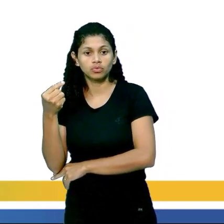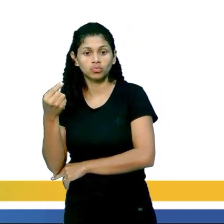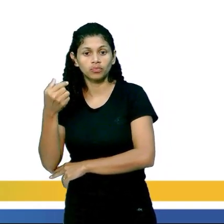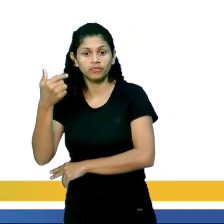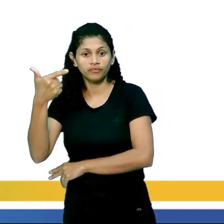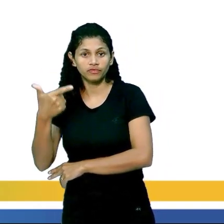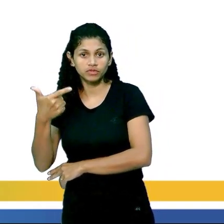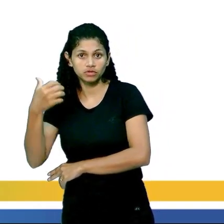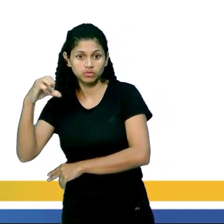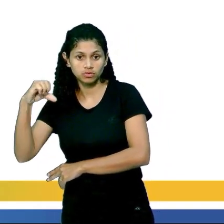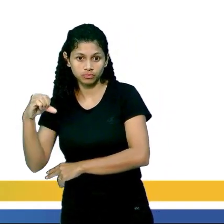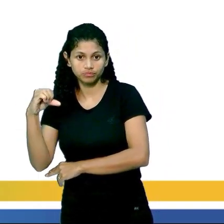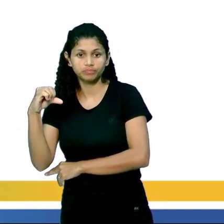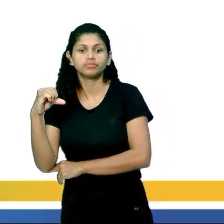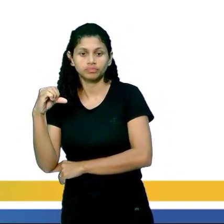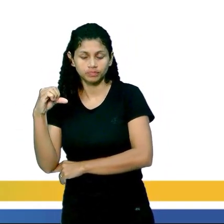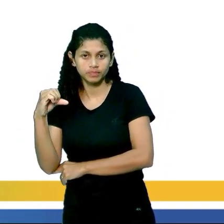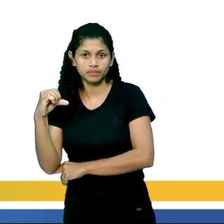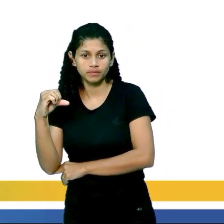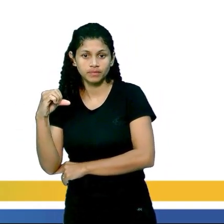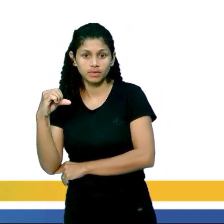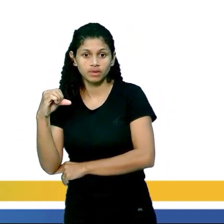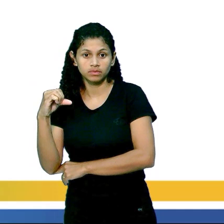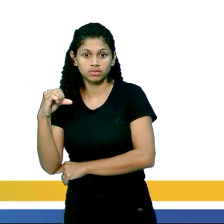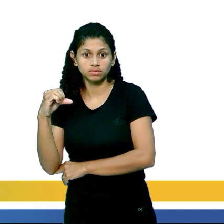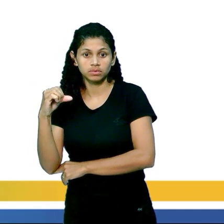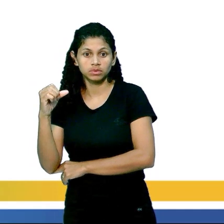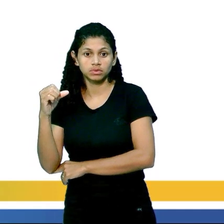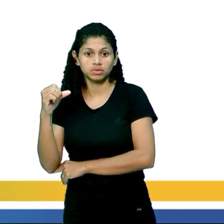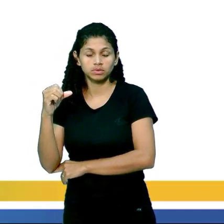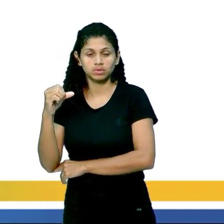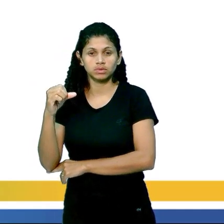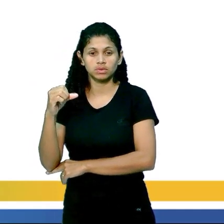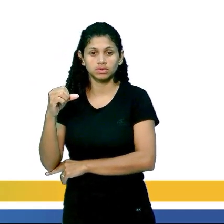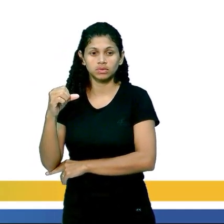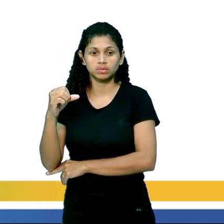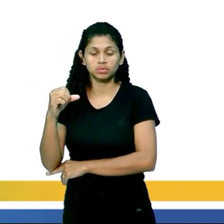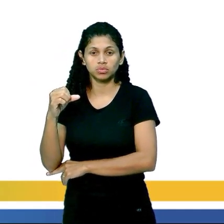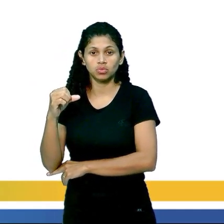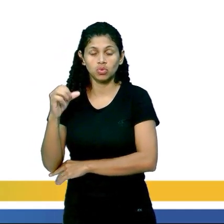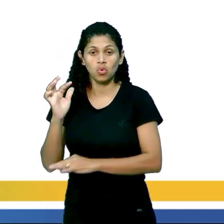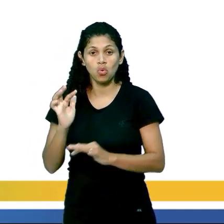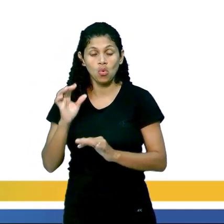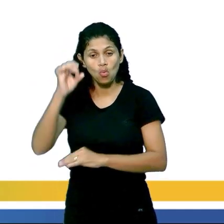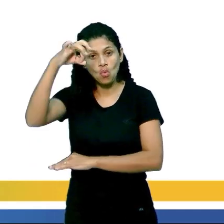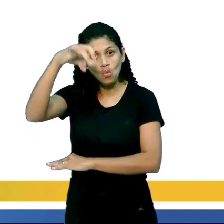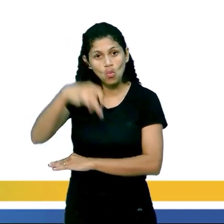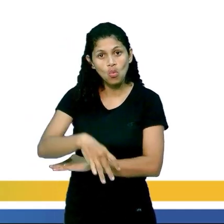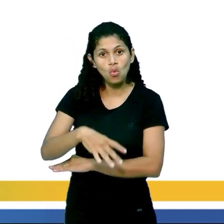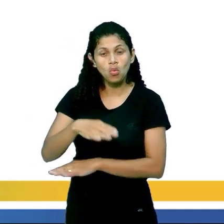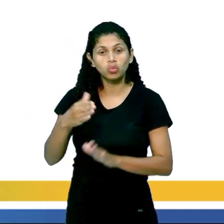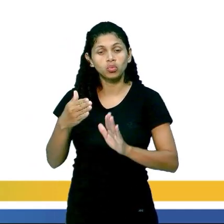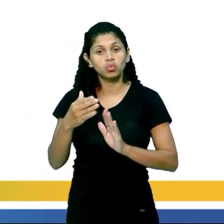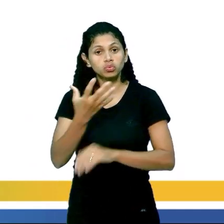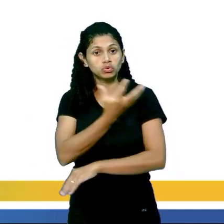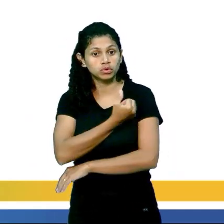a 68. Então eu já achei. O último termo dessa PA é o